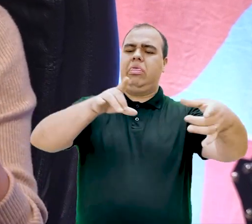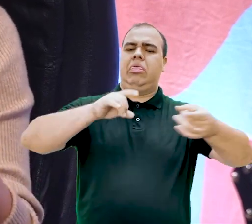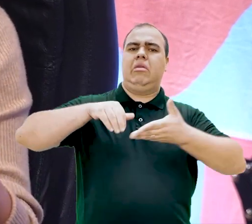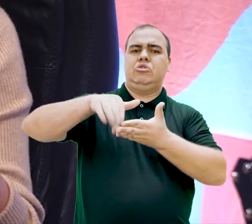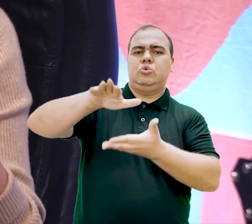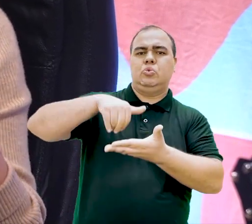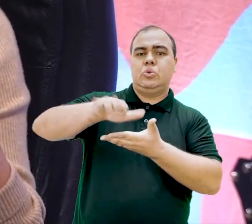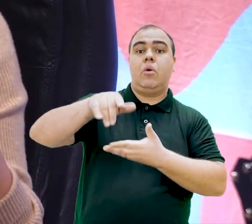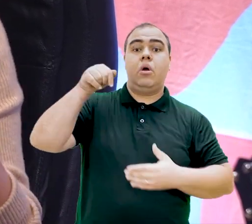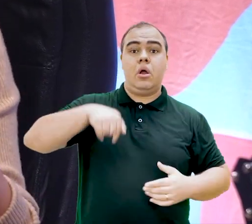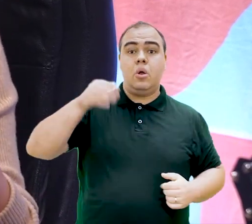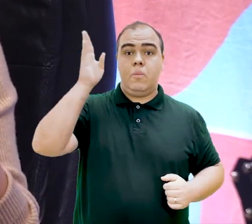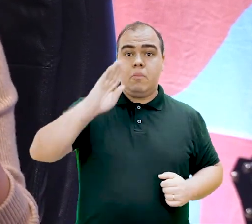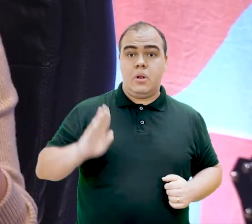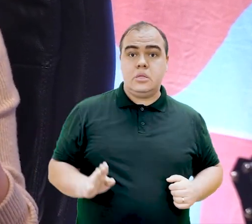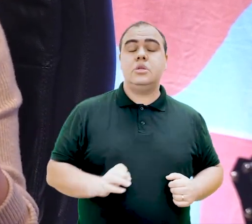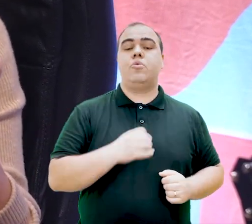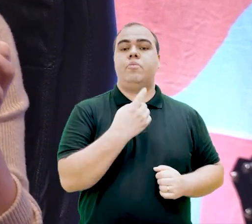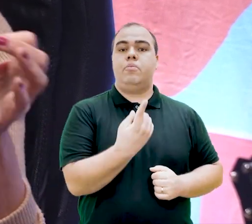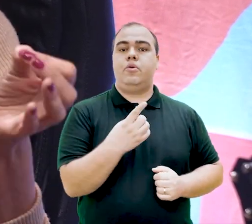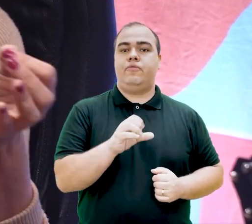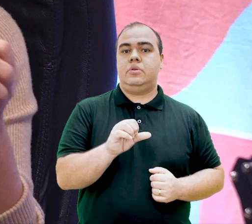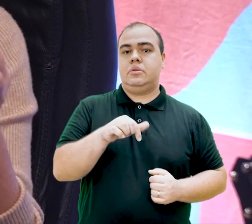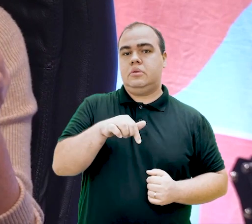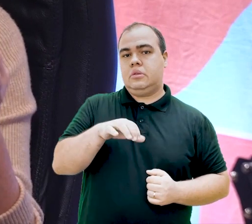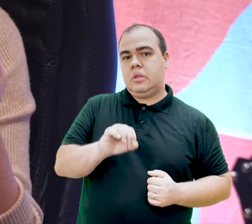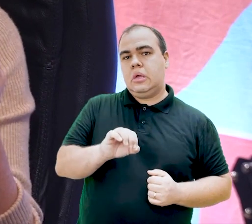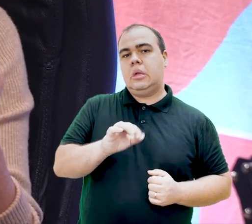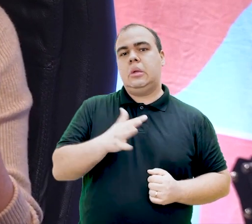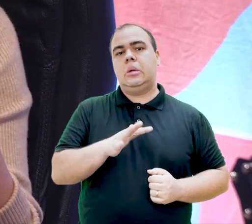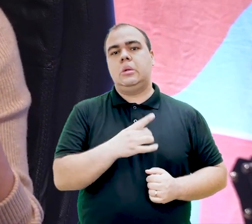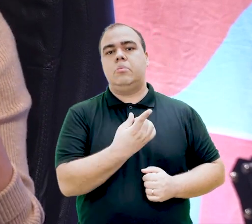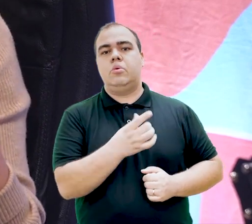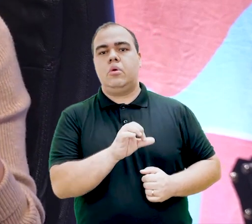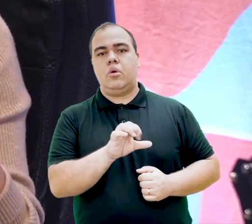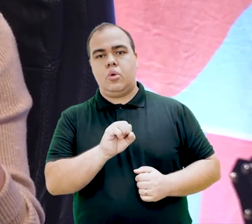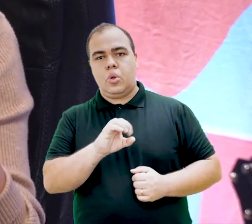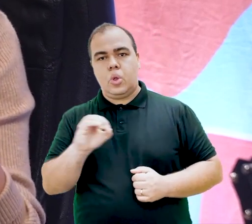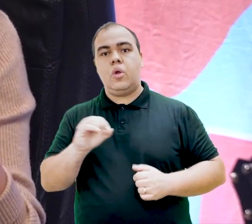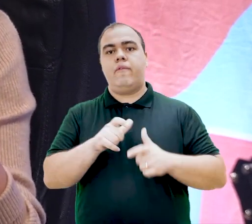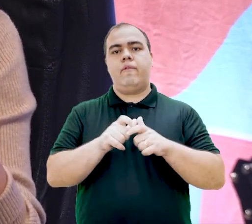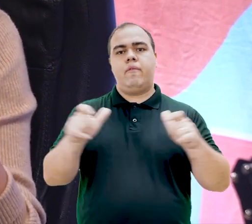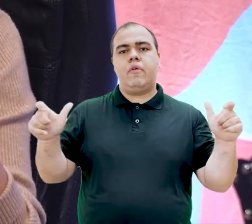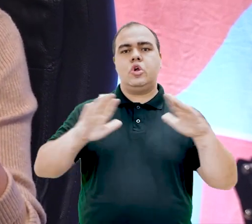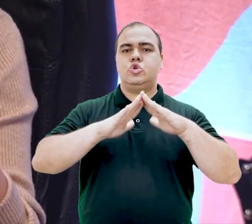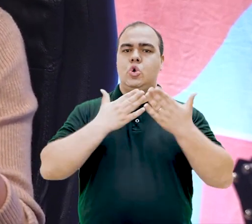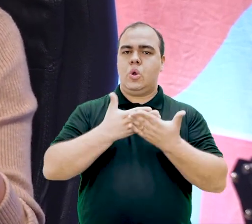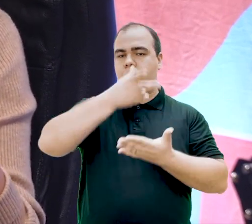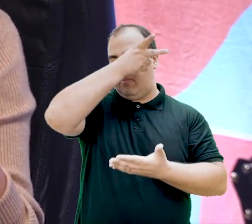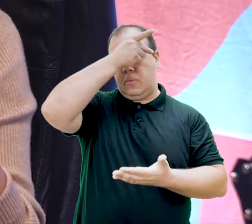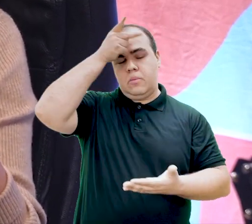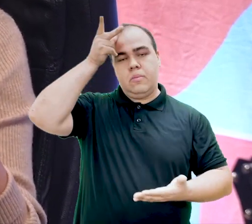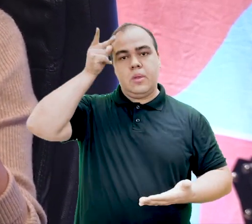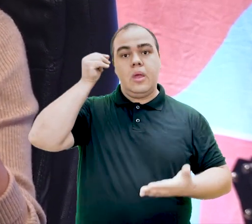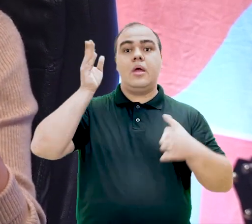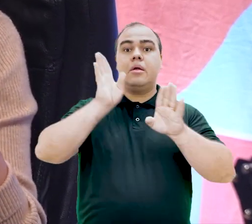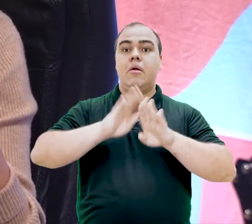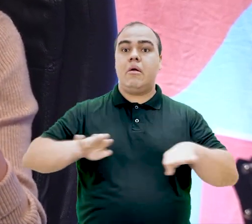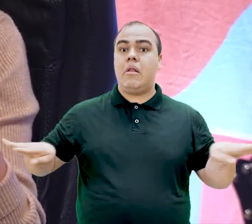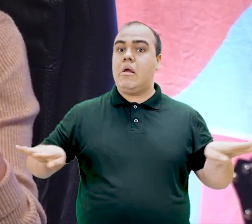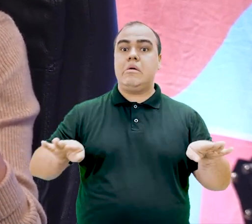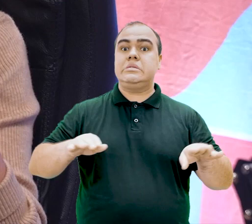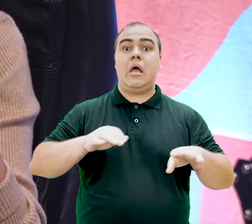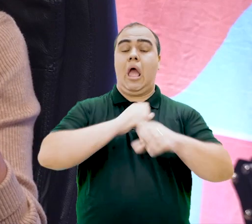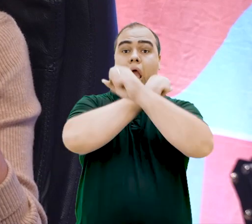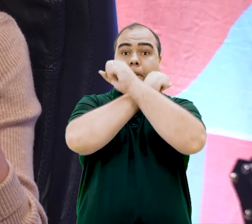por exemplo no Brasil ainda na década de 70 80 em muitas escolas municipais no Brasil as crianças ficava reprovadas